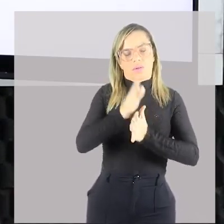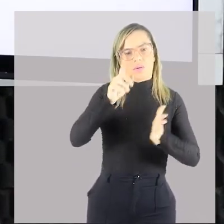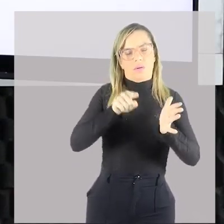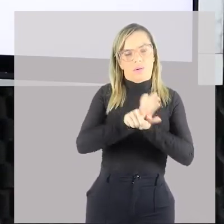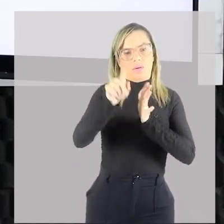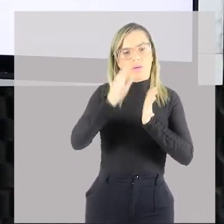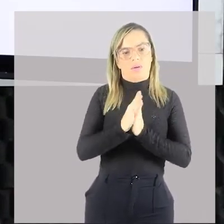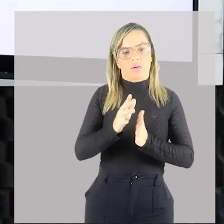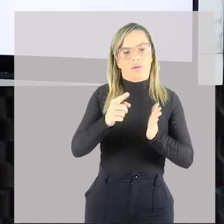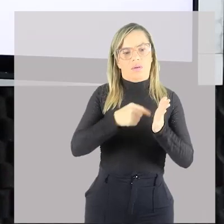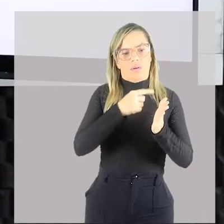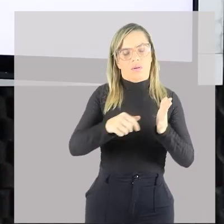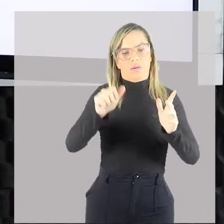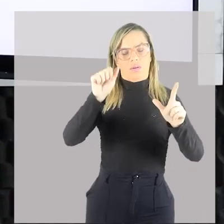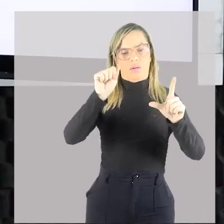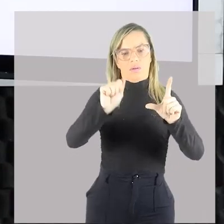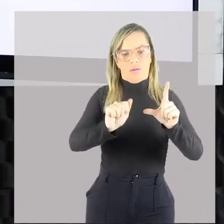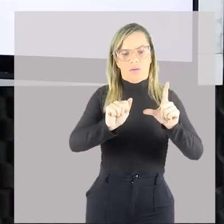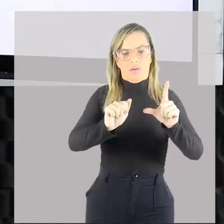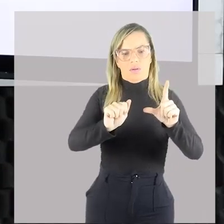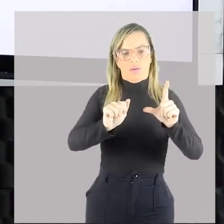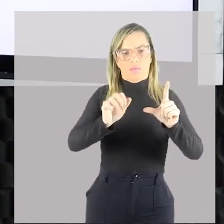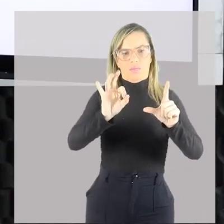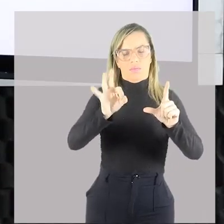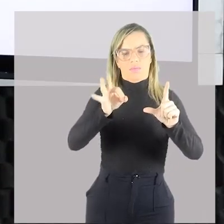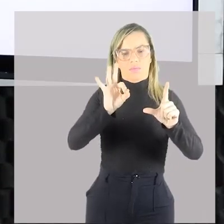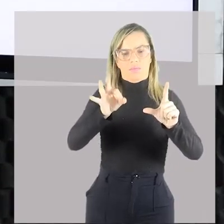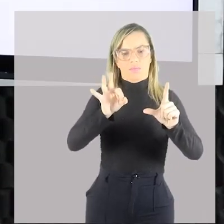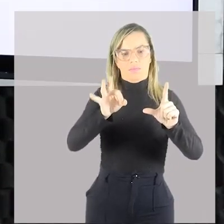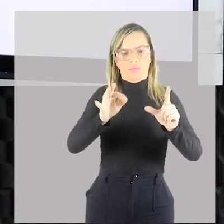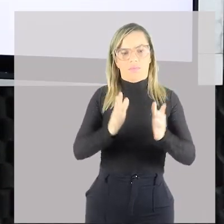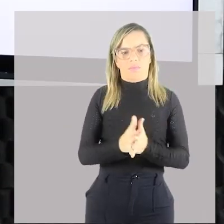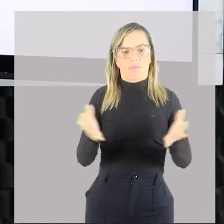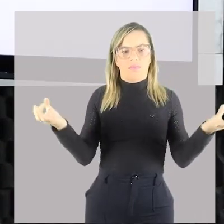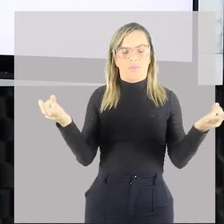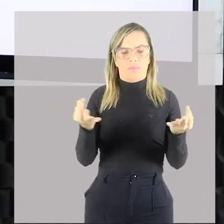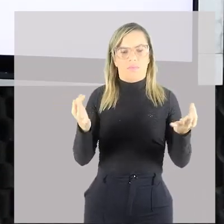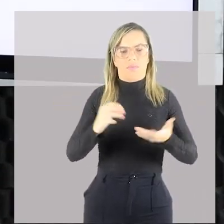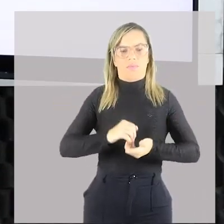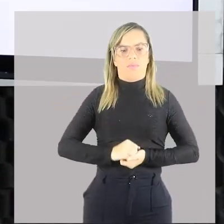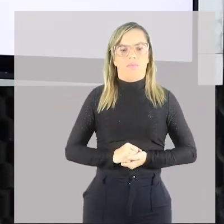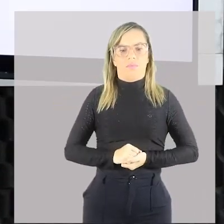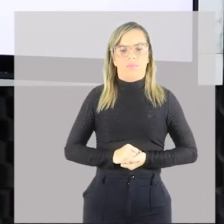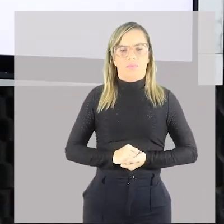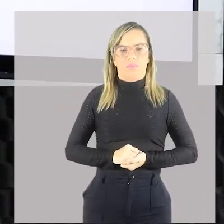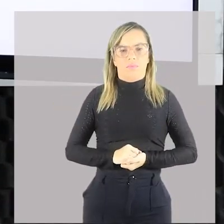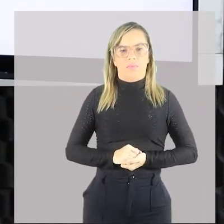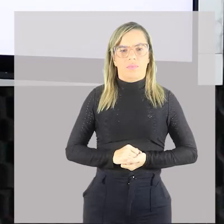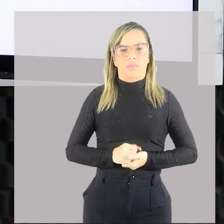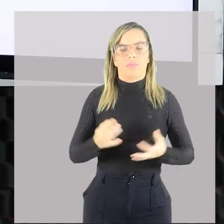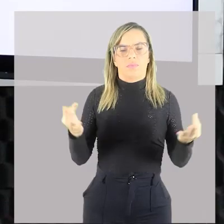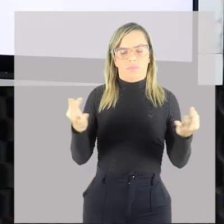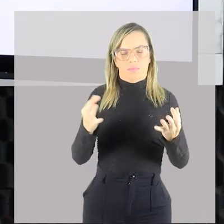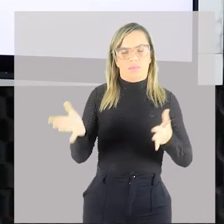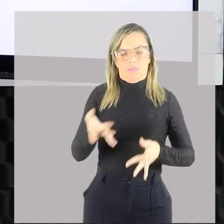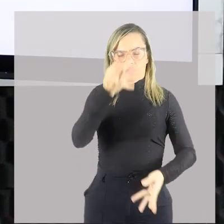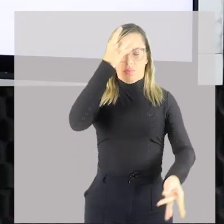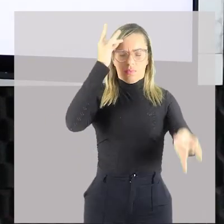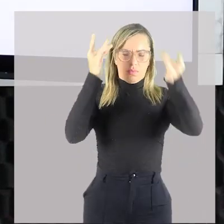A, terceira questão, letra A. Letra A, perfeito? Beleza pura? Pegou